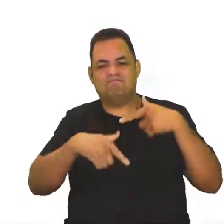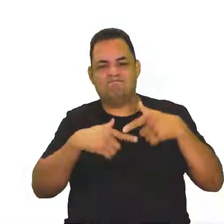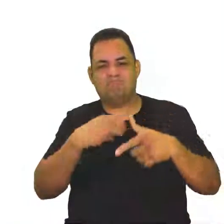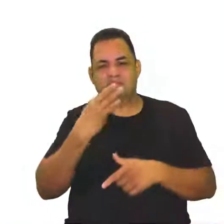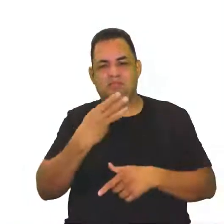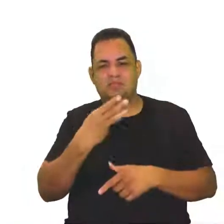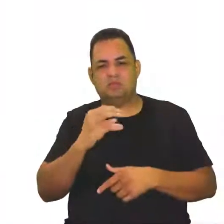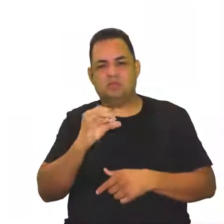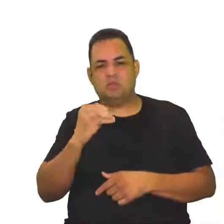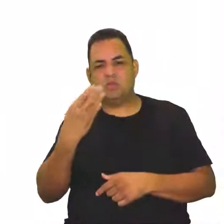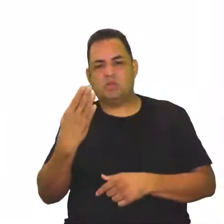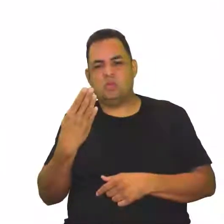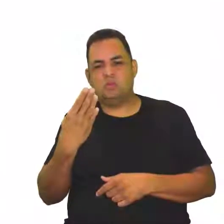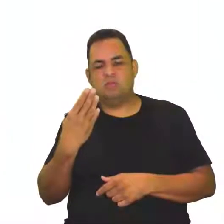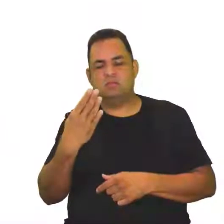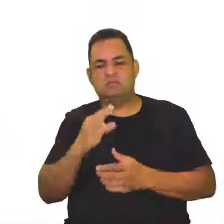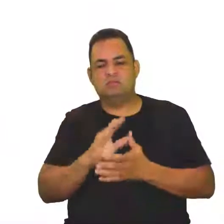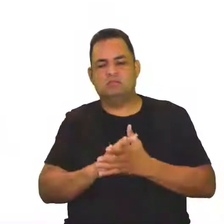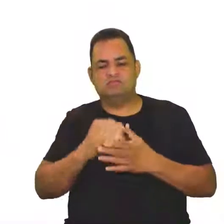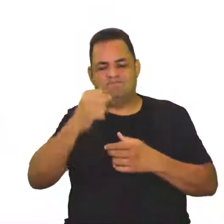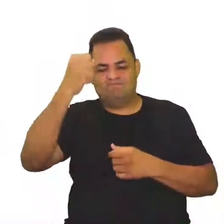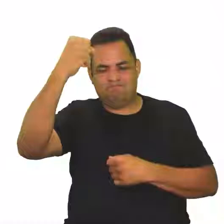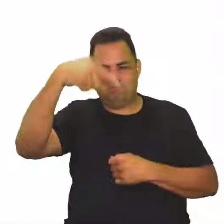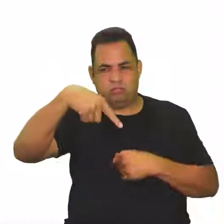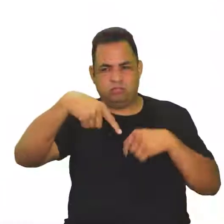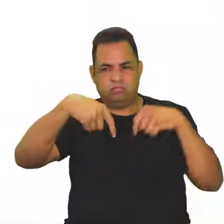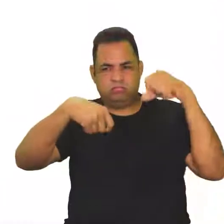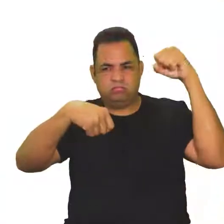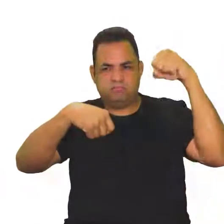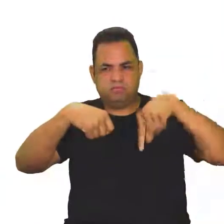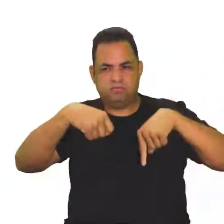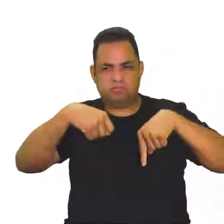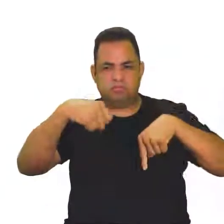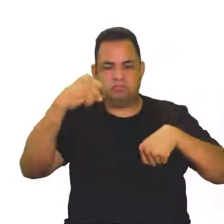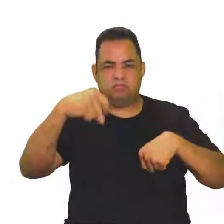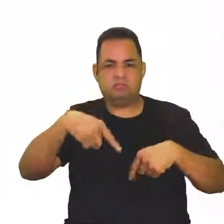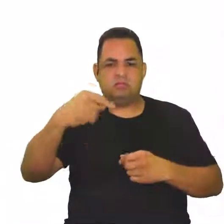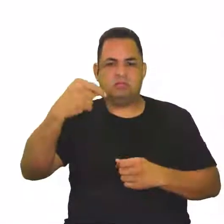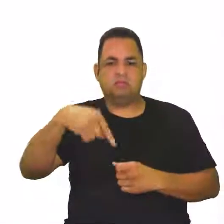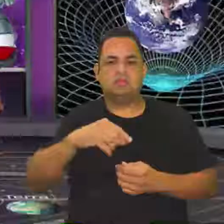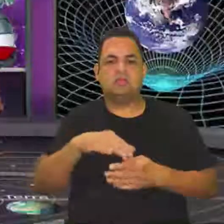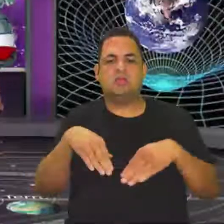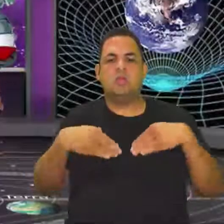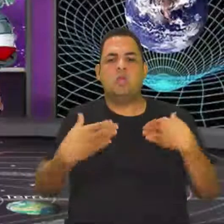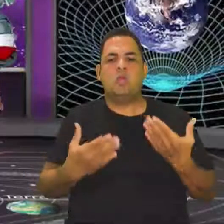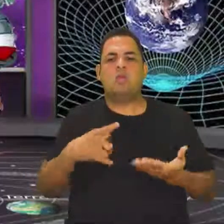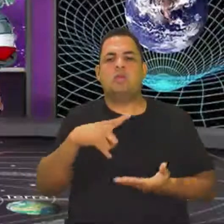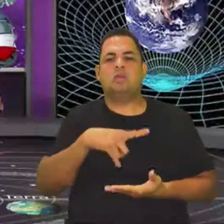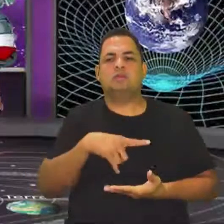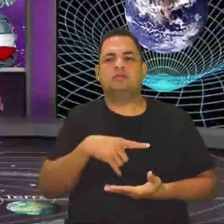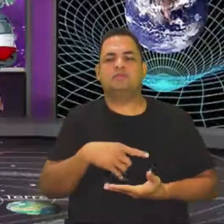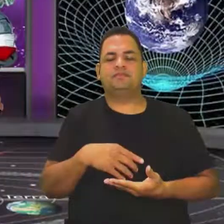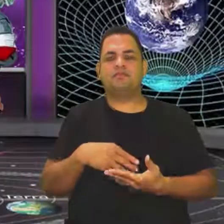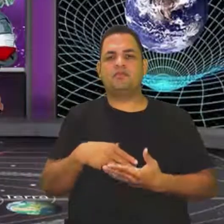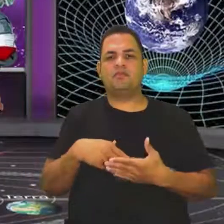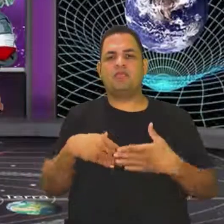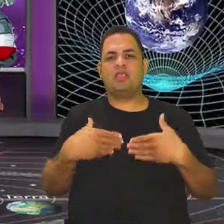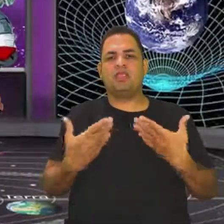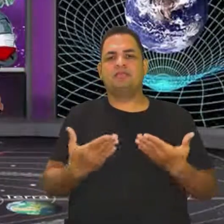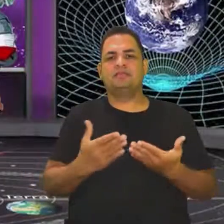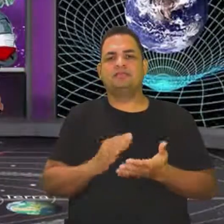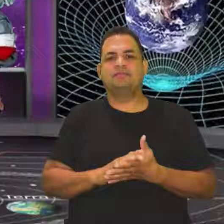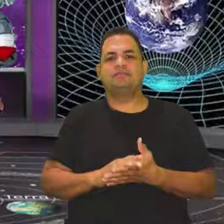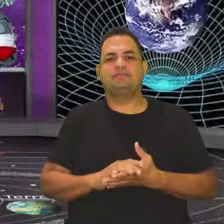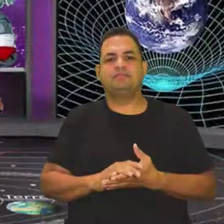4 descargas por minuto. Então, olha só, gente, quando você está ali numa situação, por exemplo, quem já ouviu